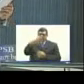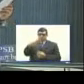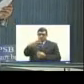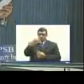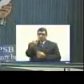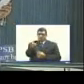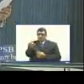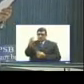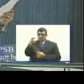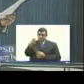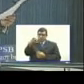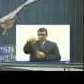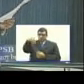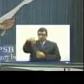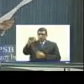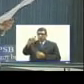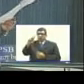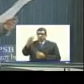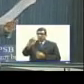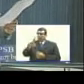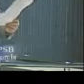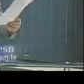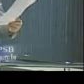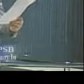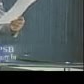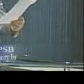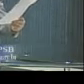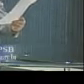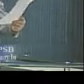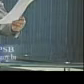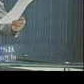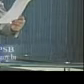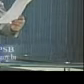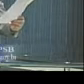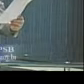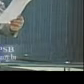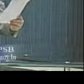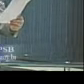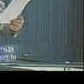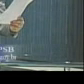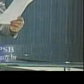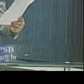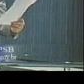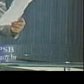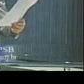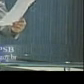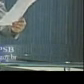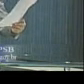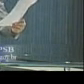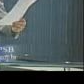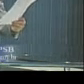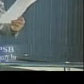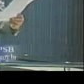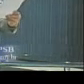465 milhões de reais acima do arrecadado o estado deve